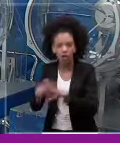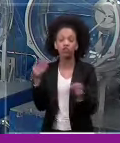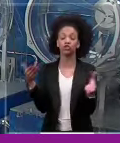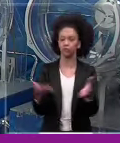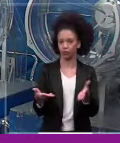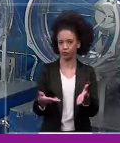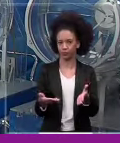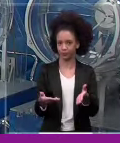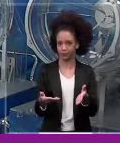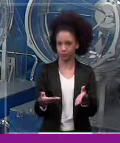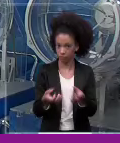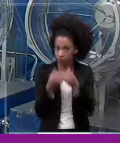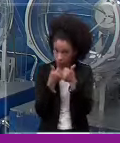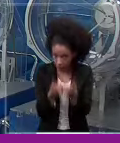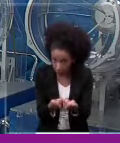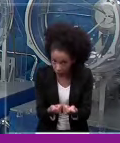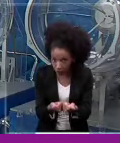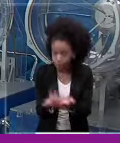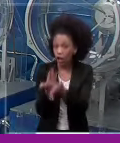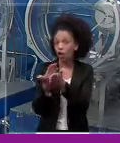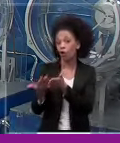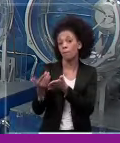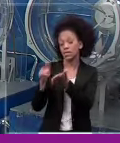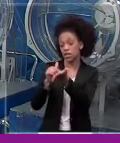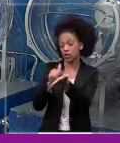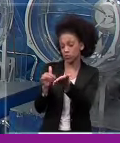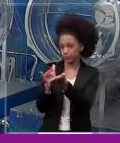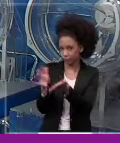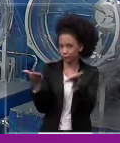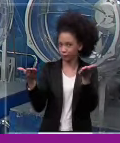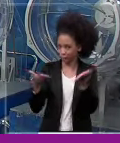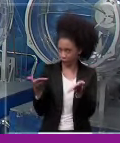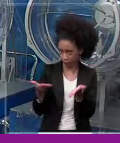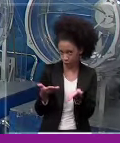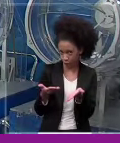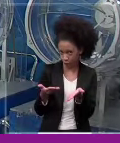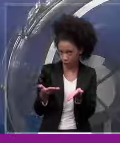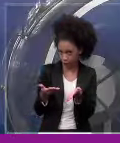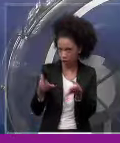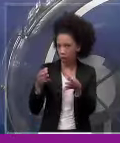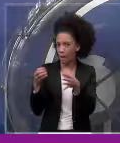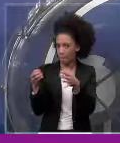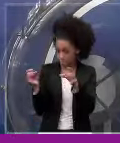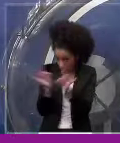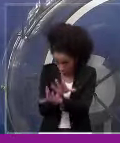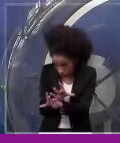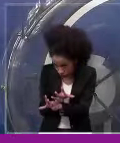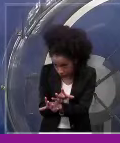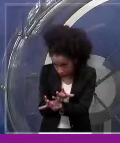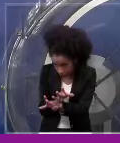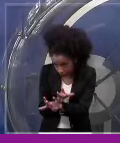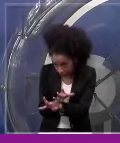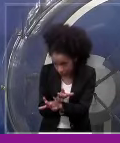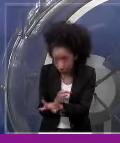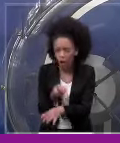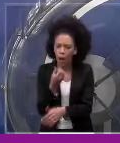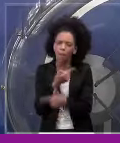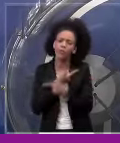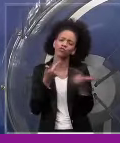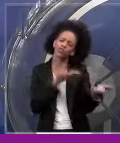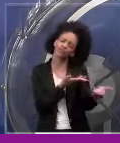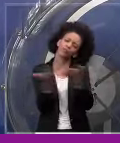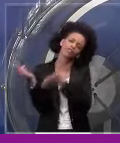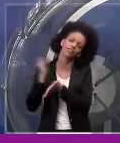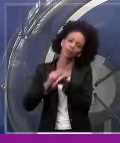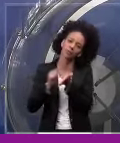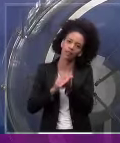bem, vamos começar o sorteio da Loto Fácil, concurso 1957. Bolas posicionadas. Boa sorte para você